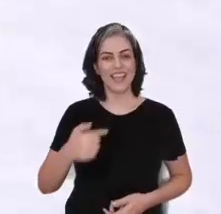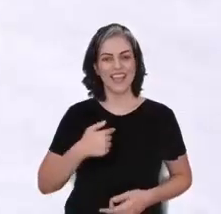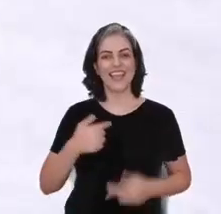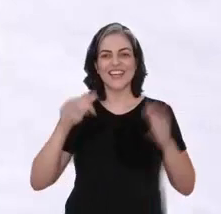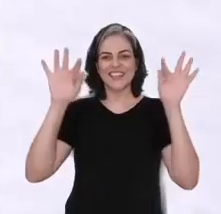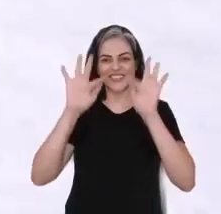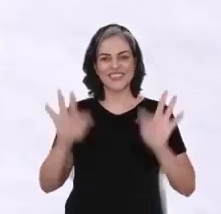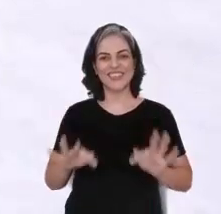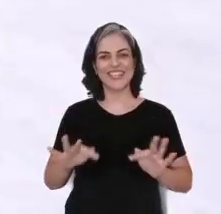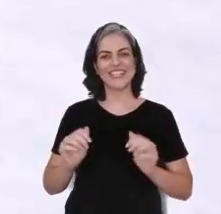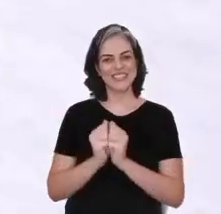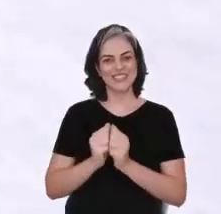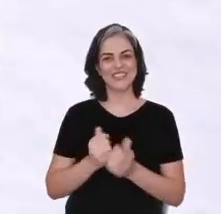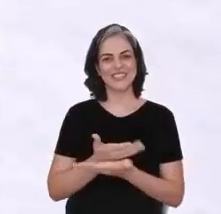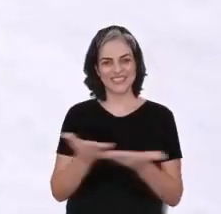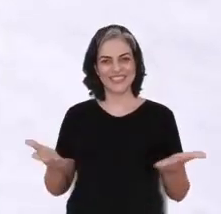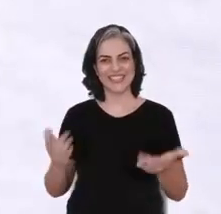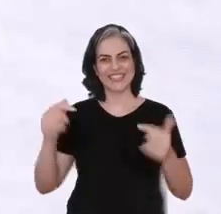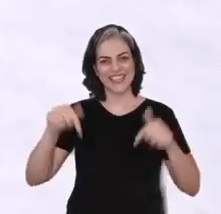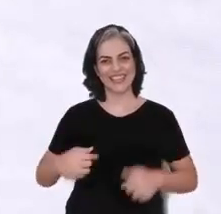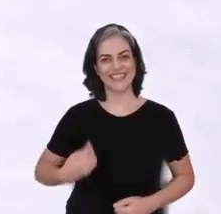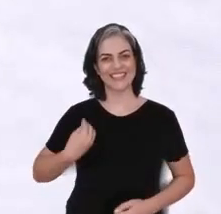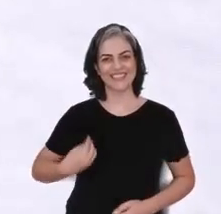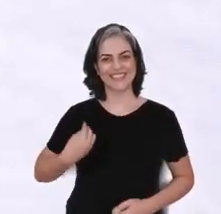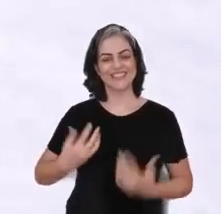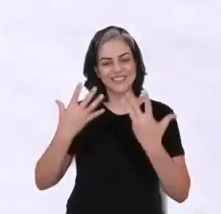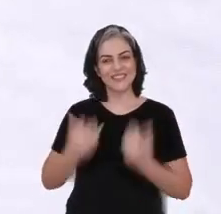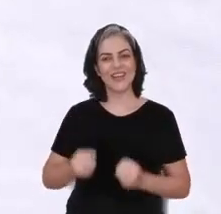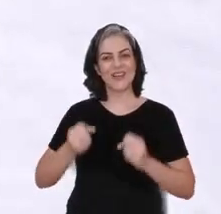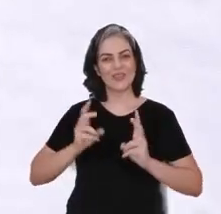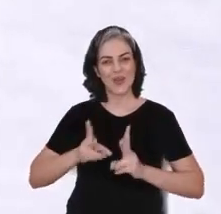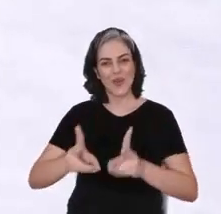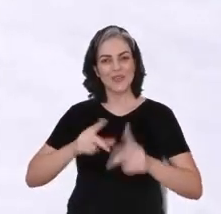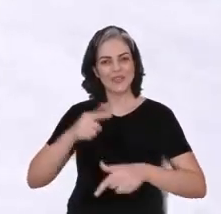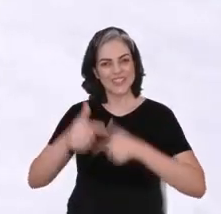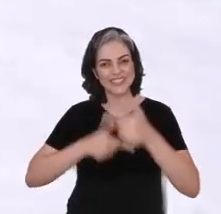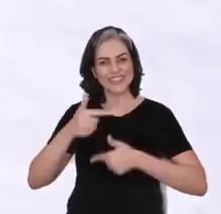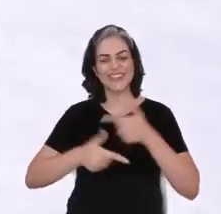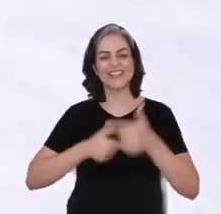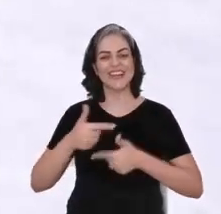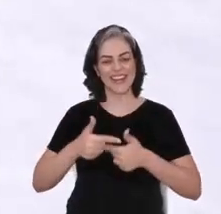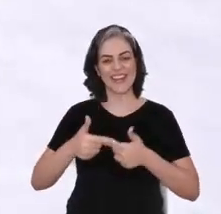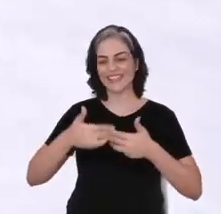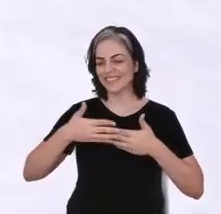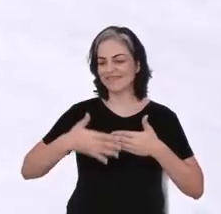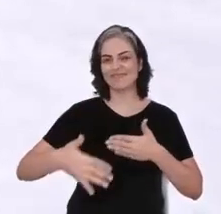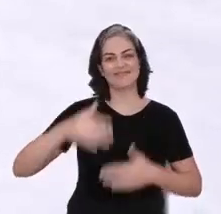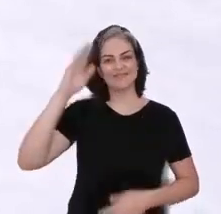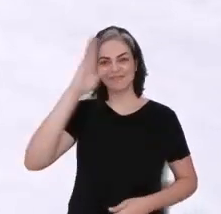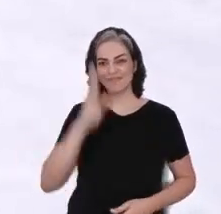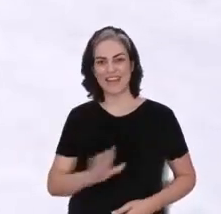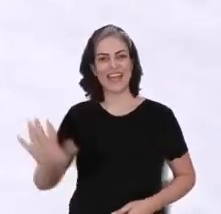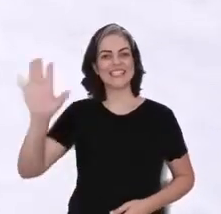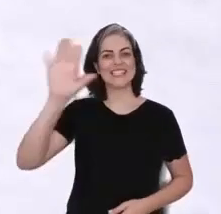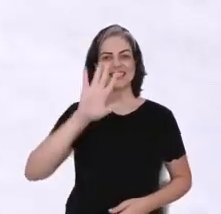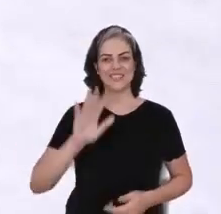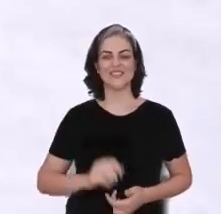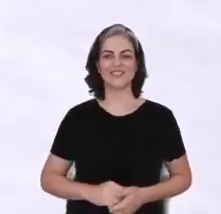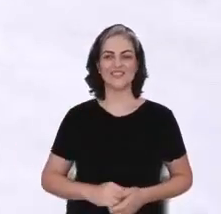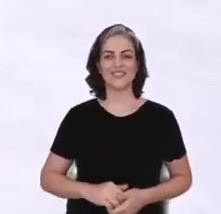e eu estou muito feliz está aqui que vamos continuar a nossa jornada por todo o Brasil